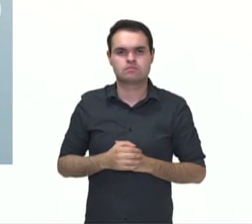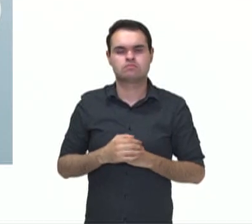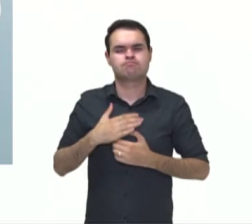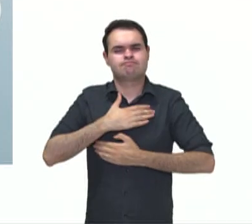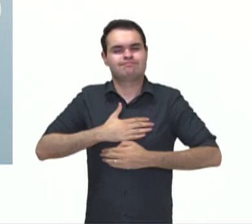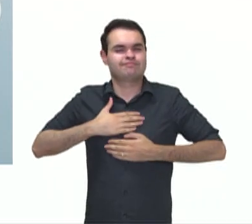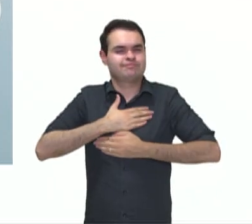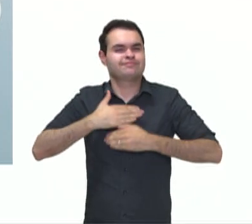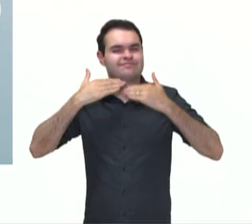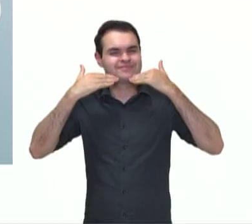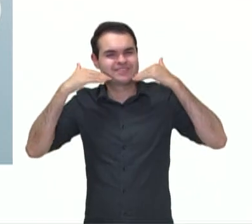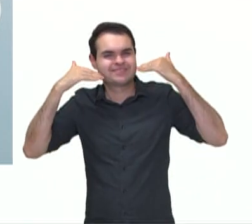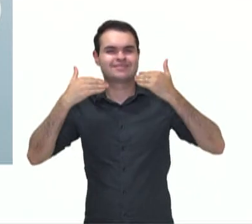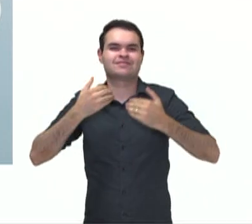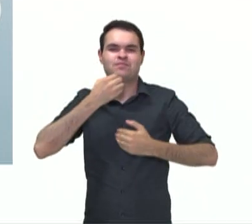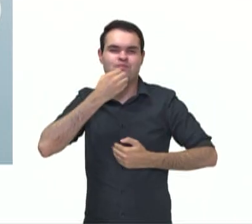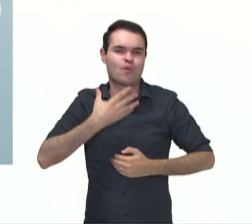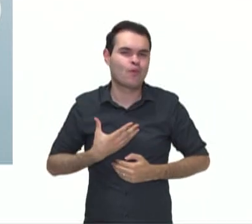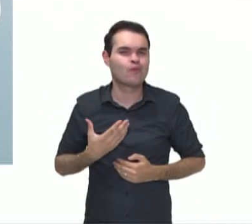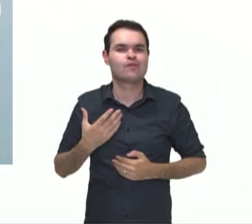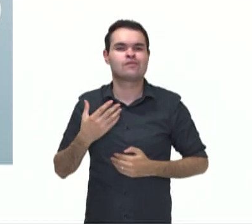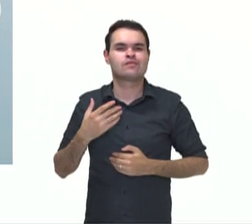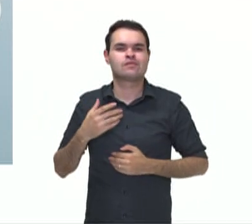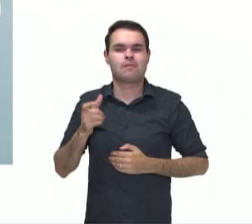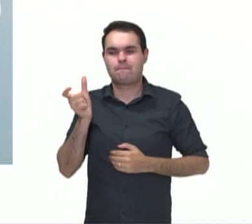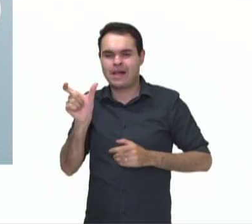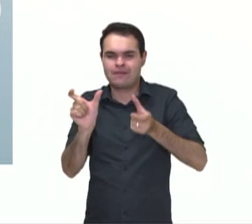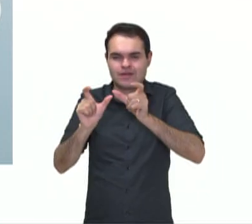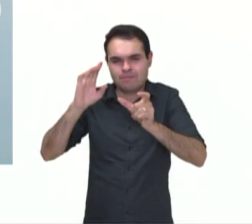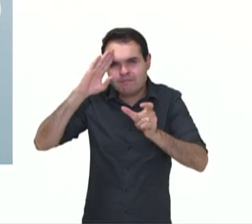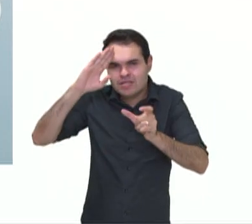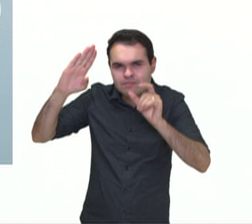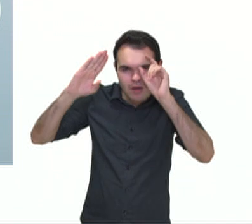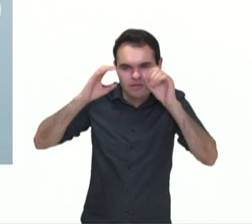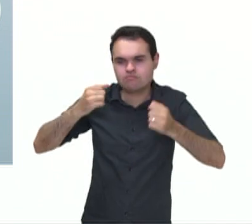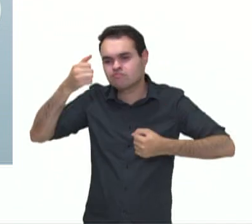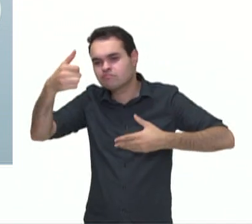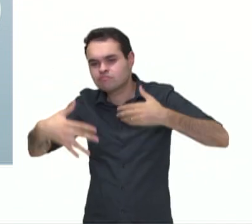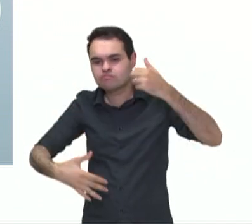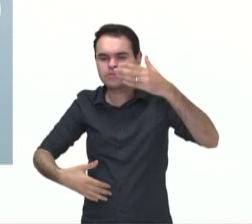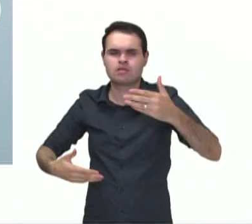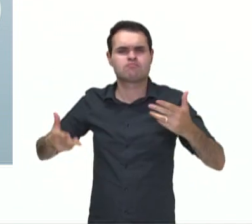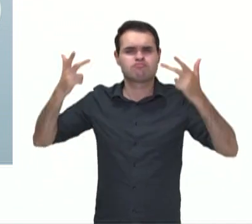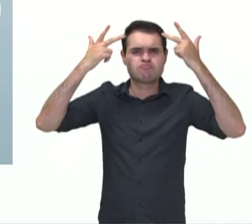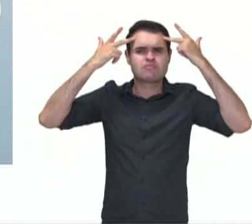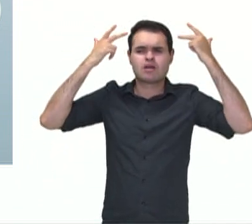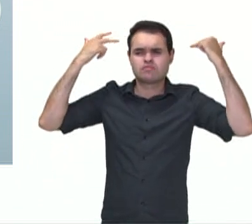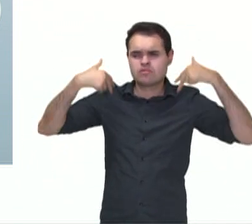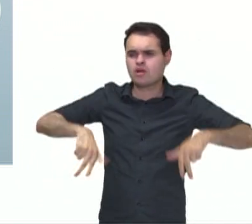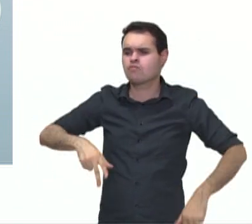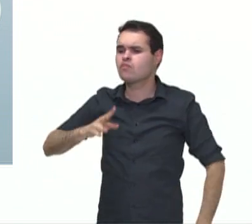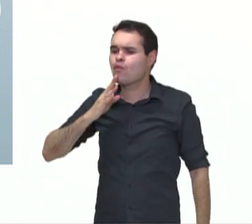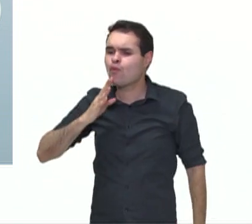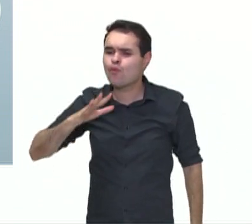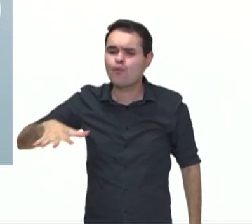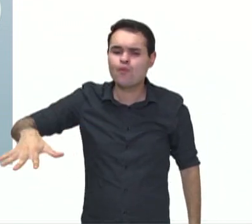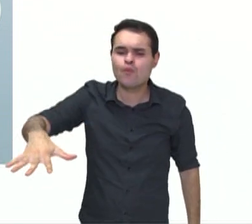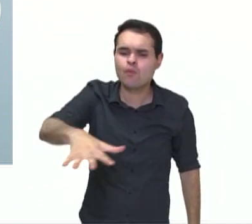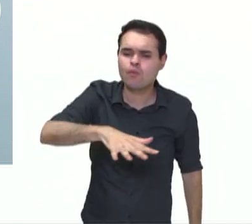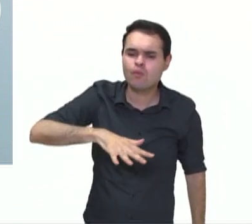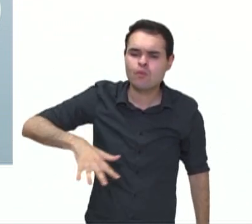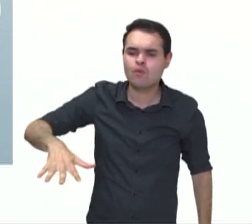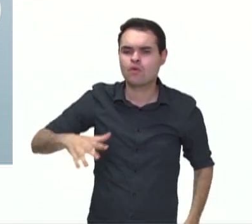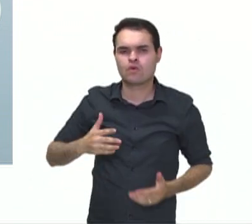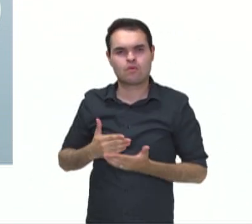humor, usar palavras-chave, agir de forma espontânea, conhecer o público, ter um início, um meio e